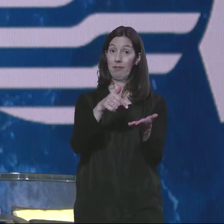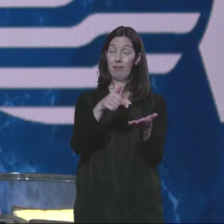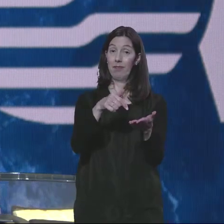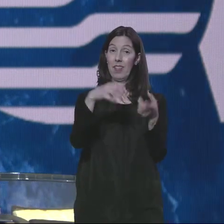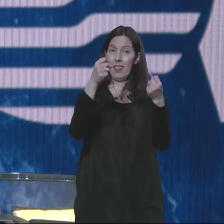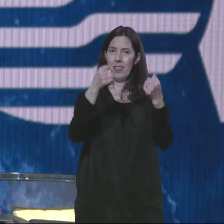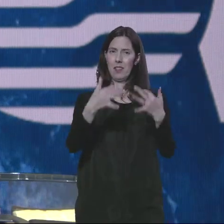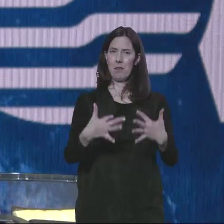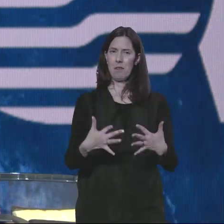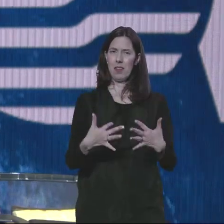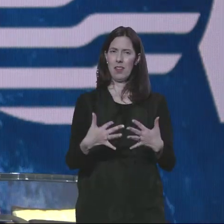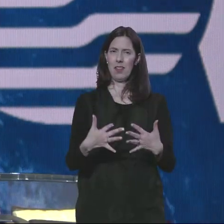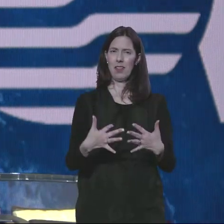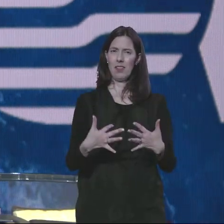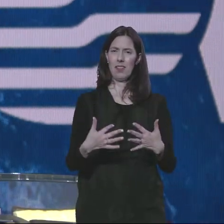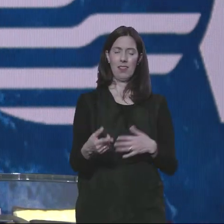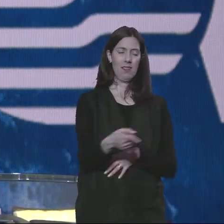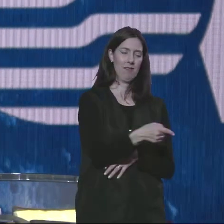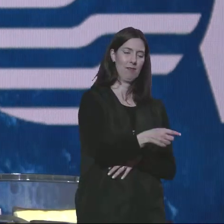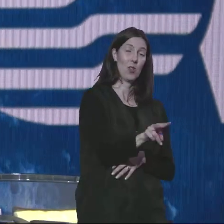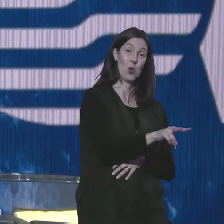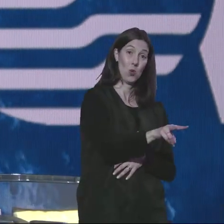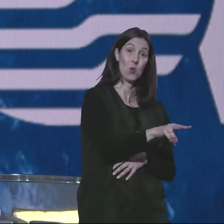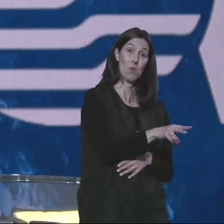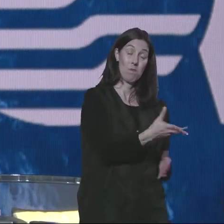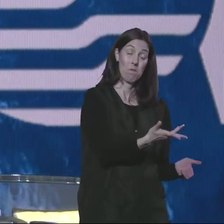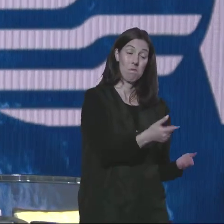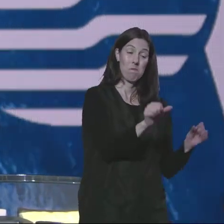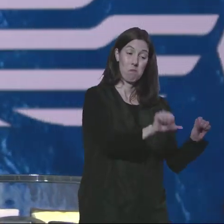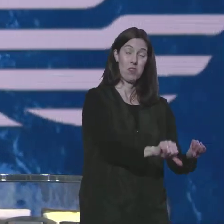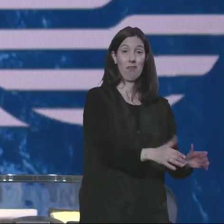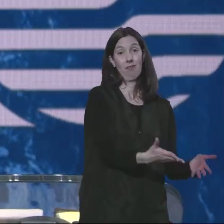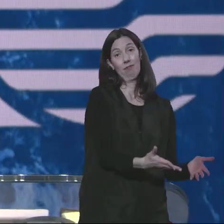a tragédia são aquele casal.